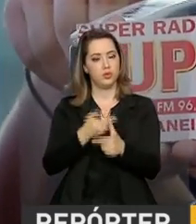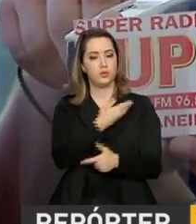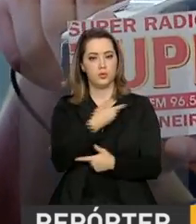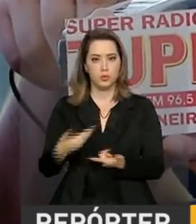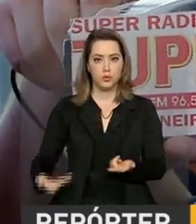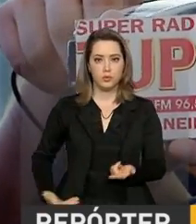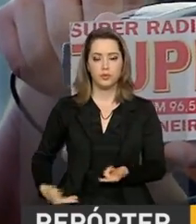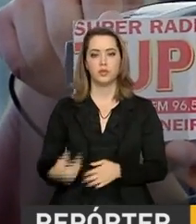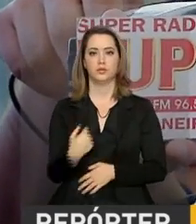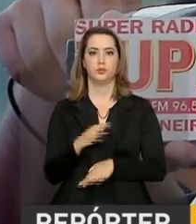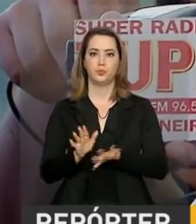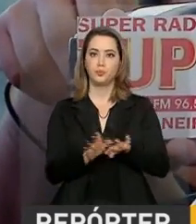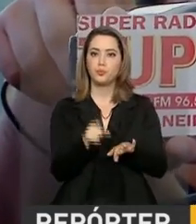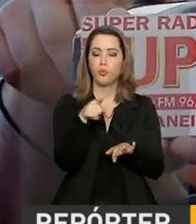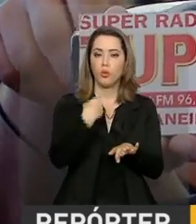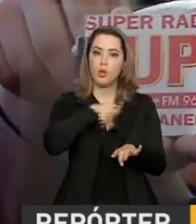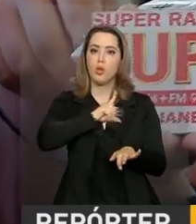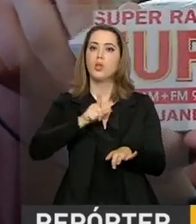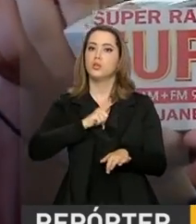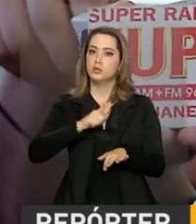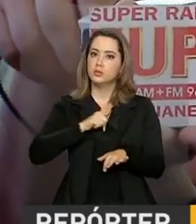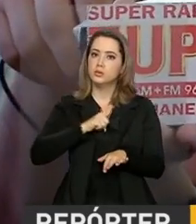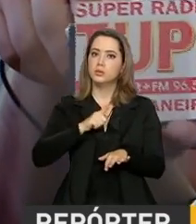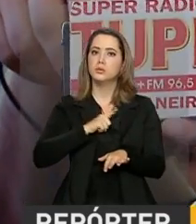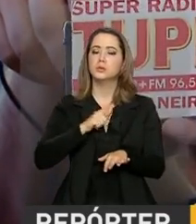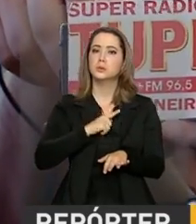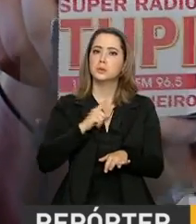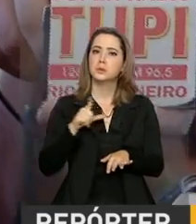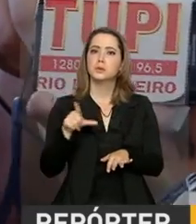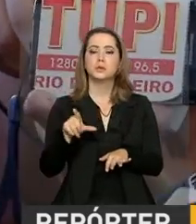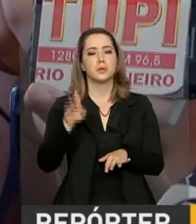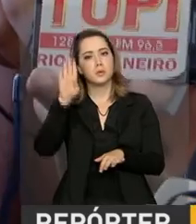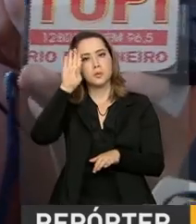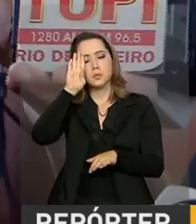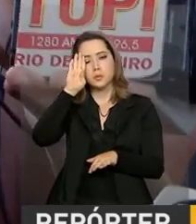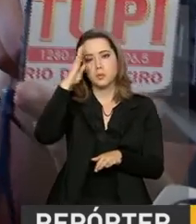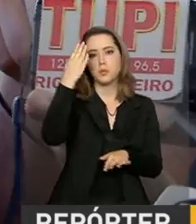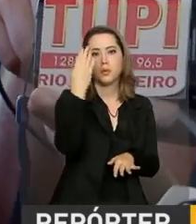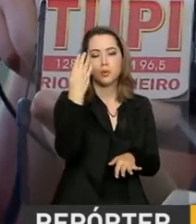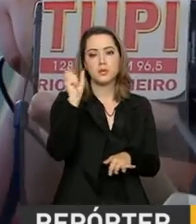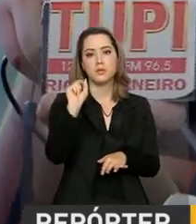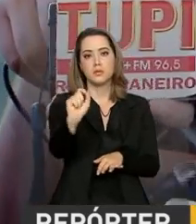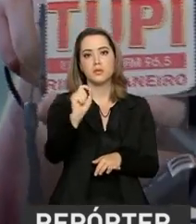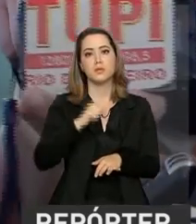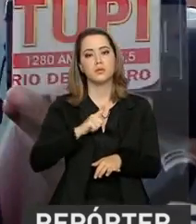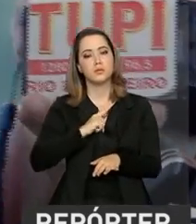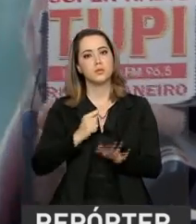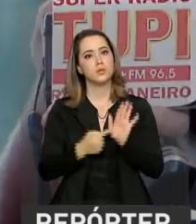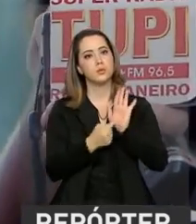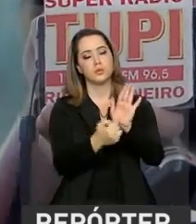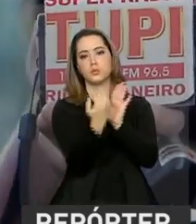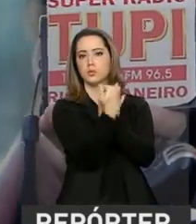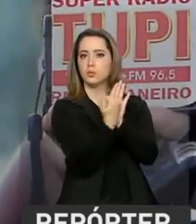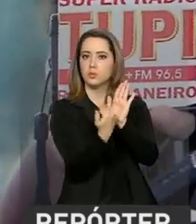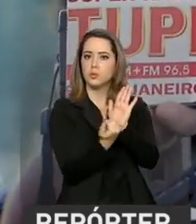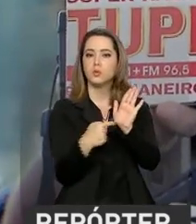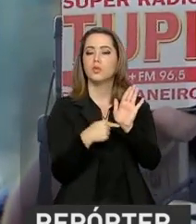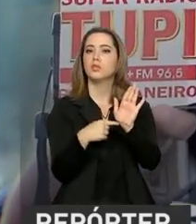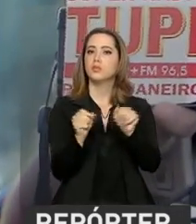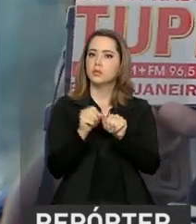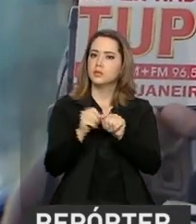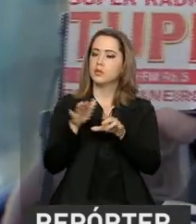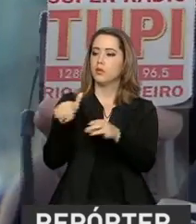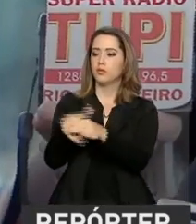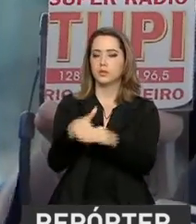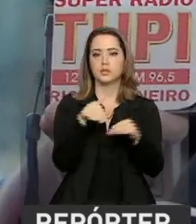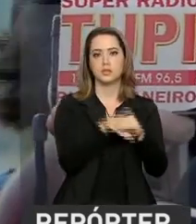agenda econômica apresentada pelo governo Michel Temer e pelo ministro Henrique Meirelles. A PEC do teto dos gastos,